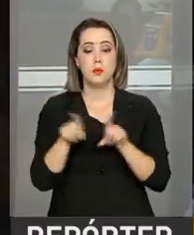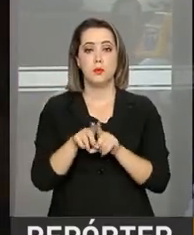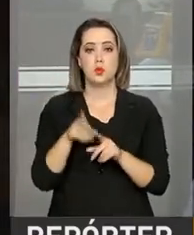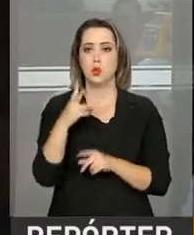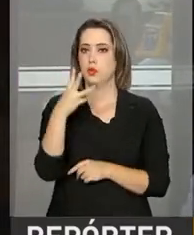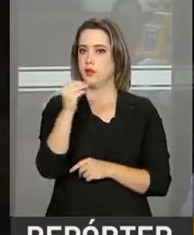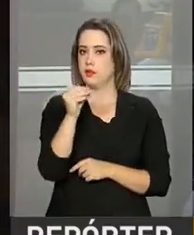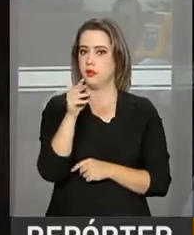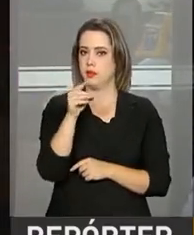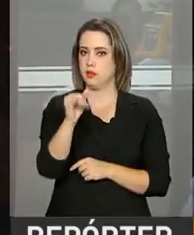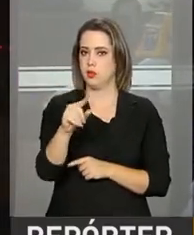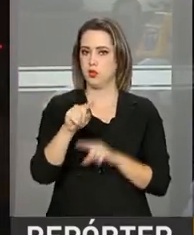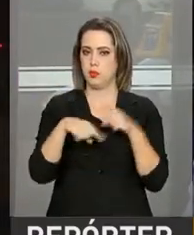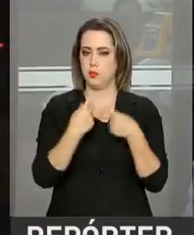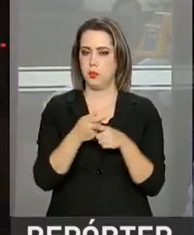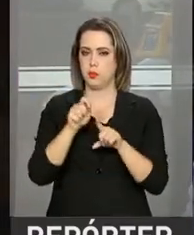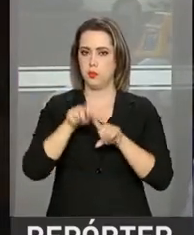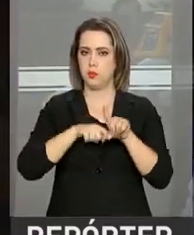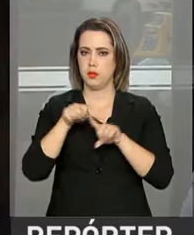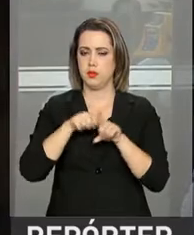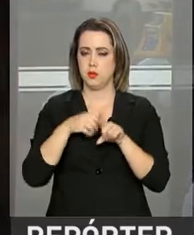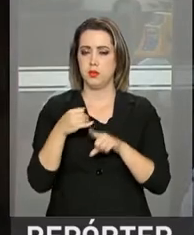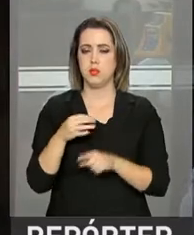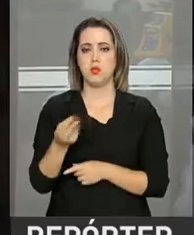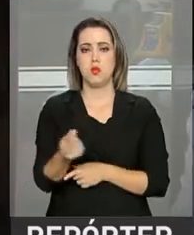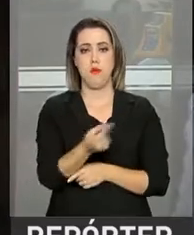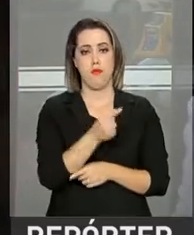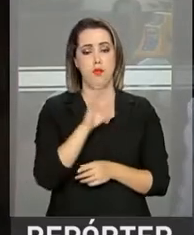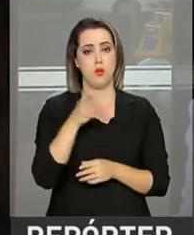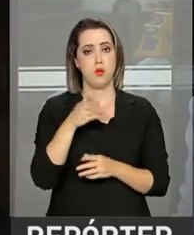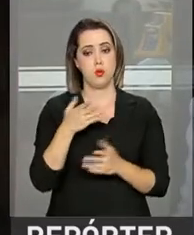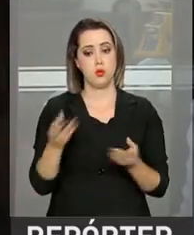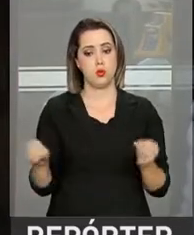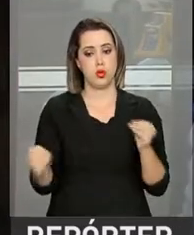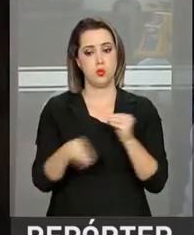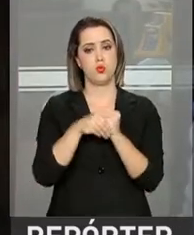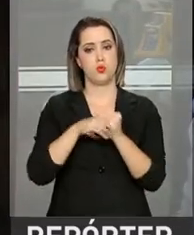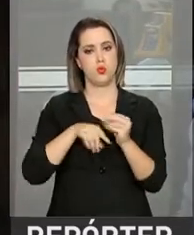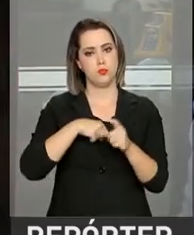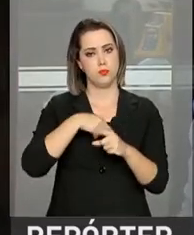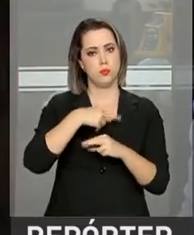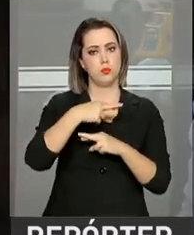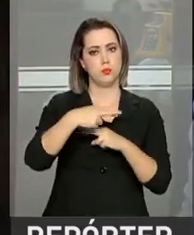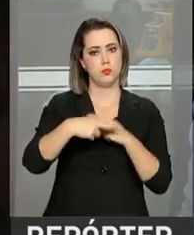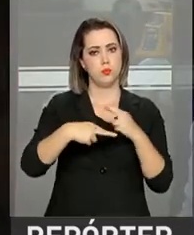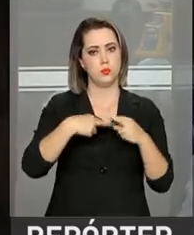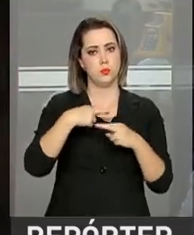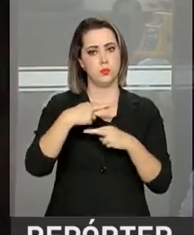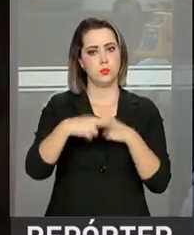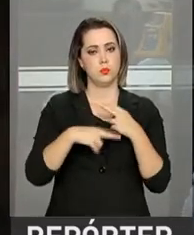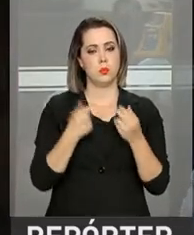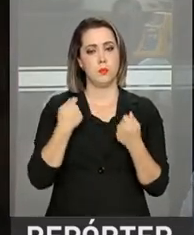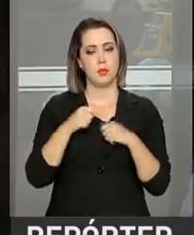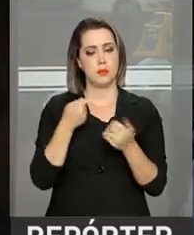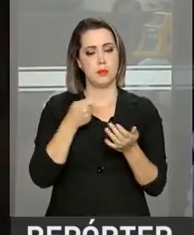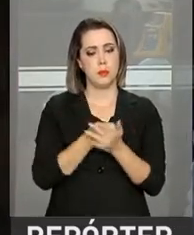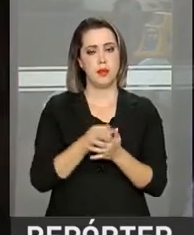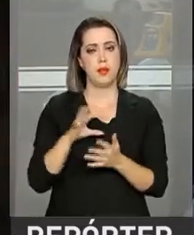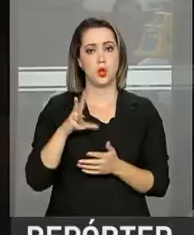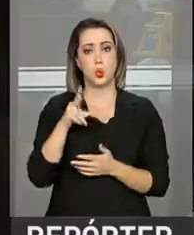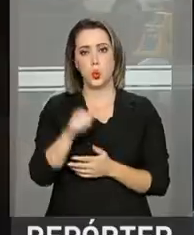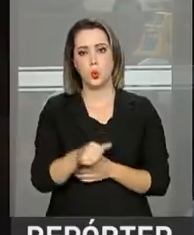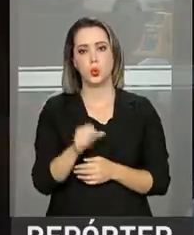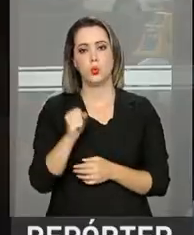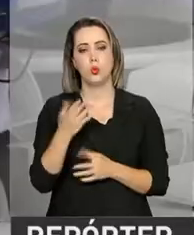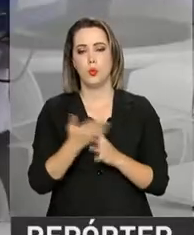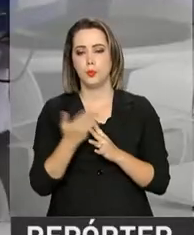dias no mês seguinte o valor que faltava para quitar a fatura vai ser incorporado ao débito e o cliente terá que pagar integralmente à vista